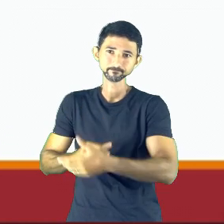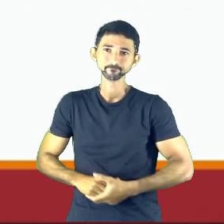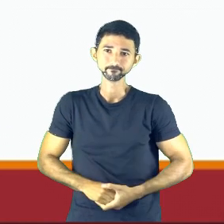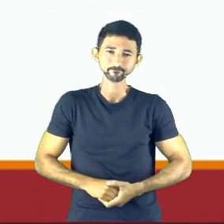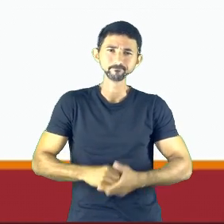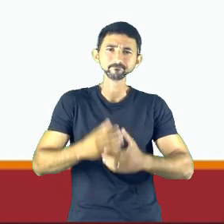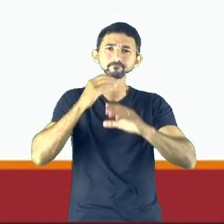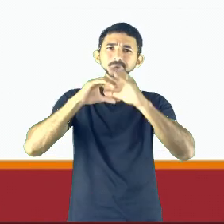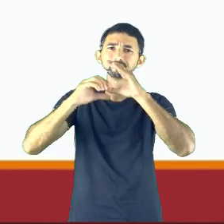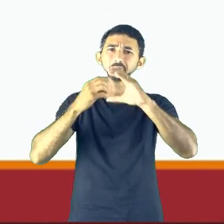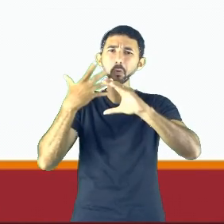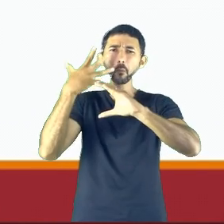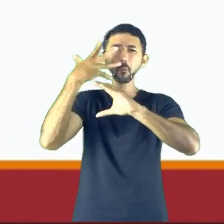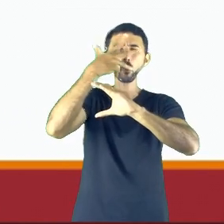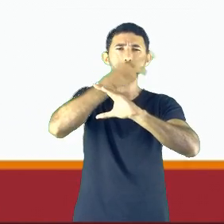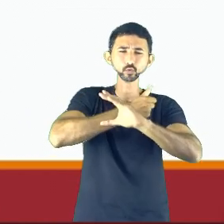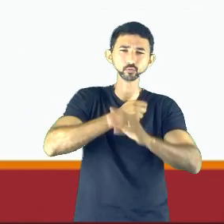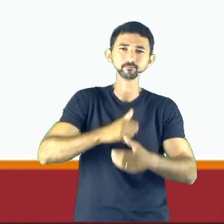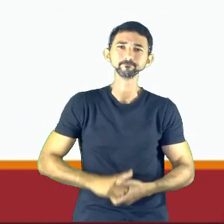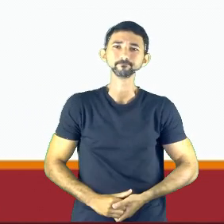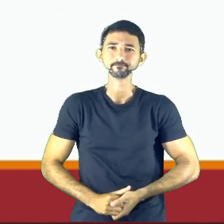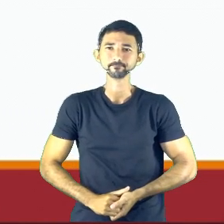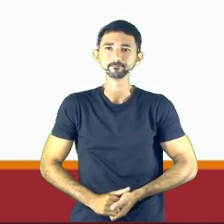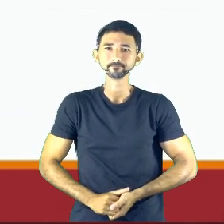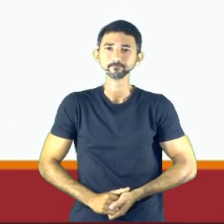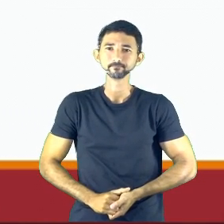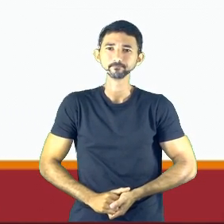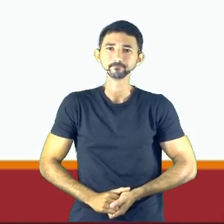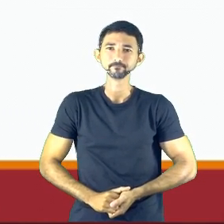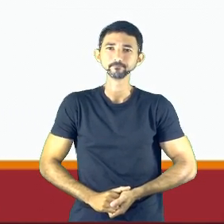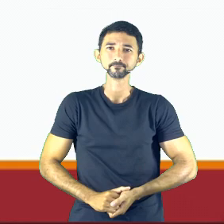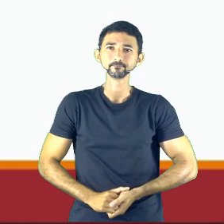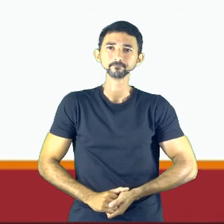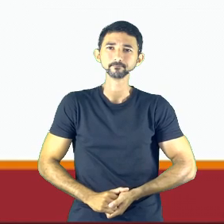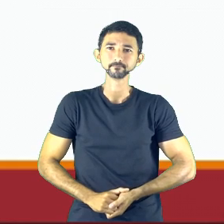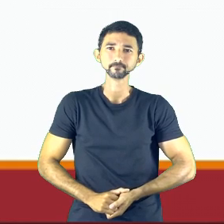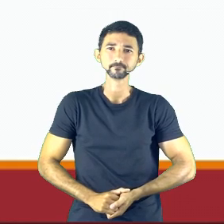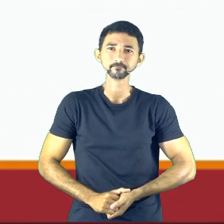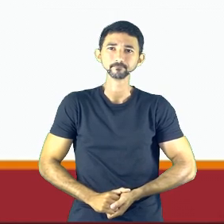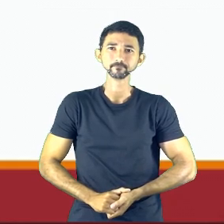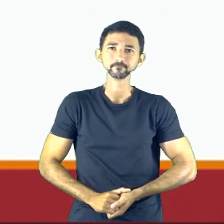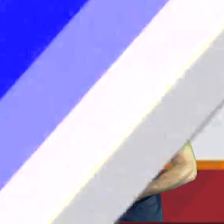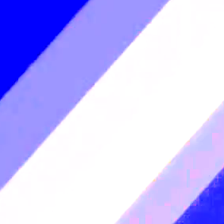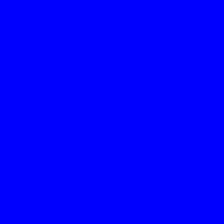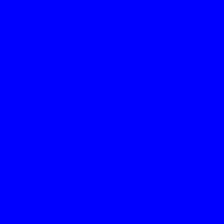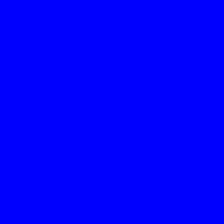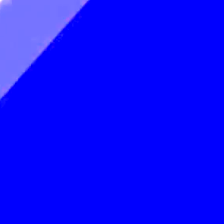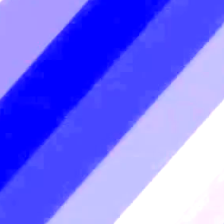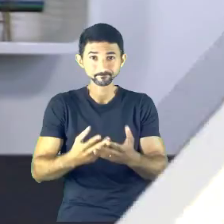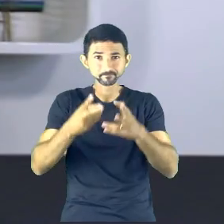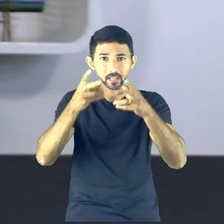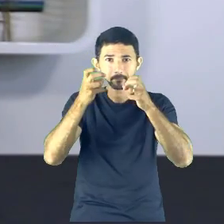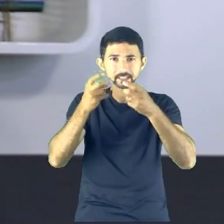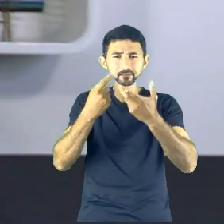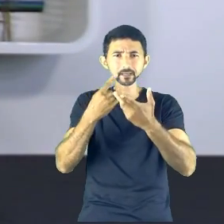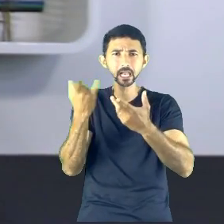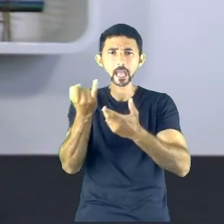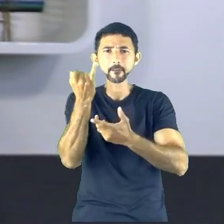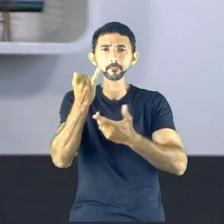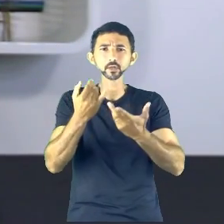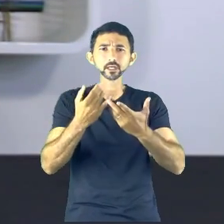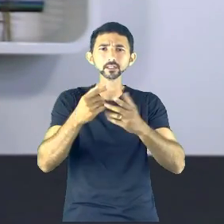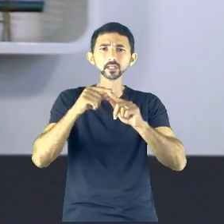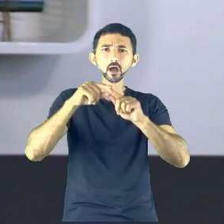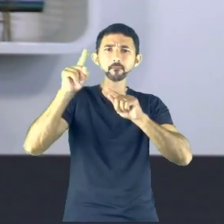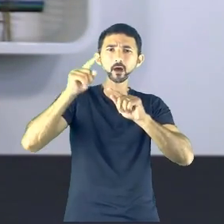ave que você está vendo aí que tem um canto belíssimo, tá bom, gente? Agora voltem aqui comigo. Então, gente,